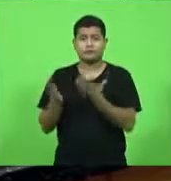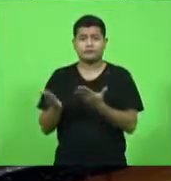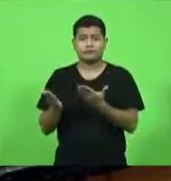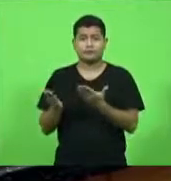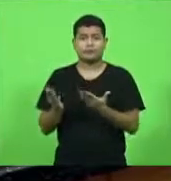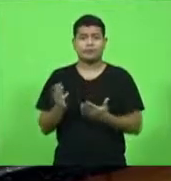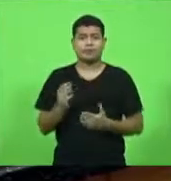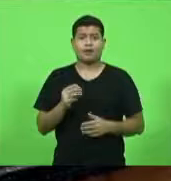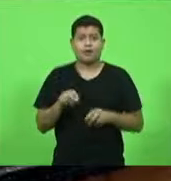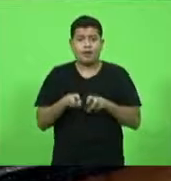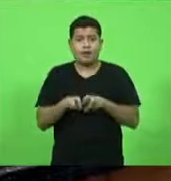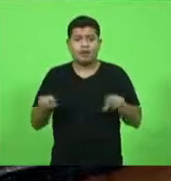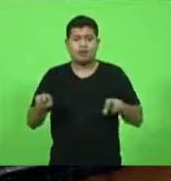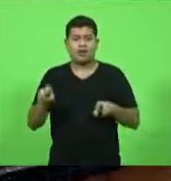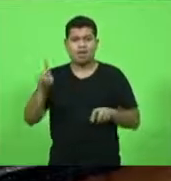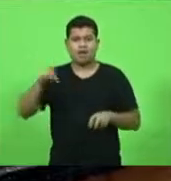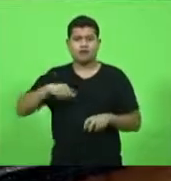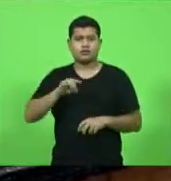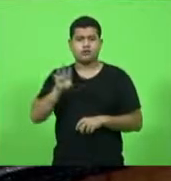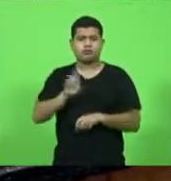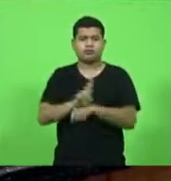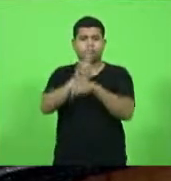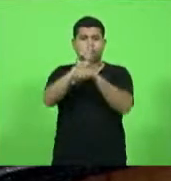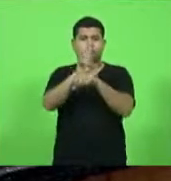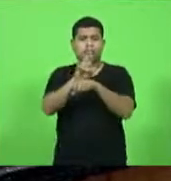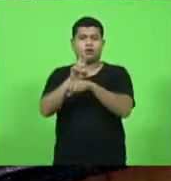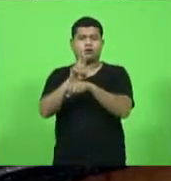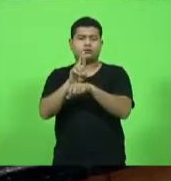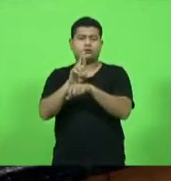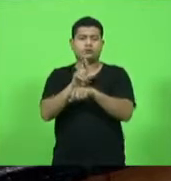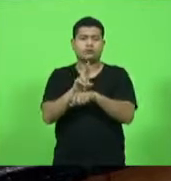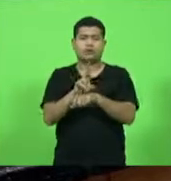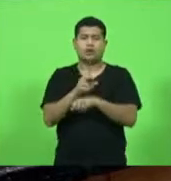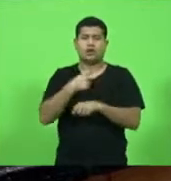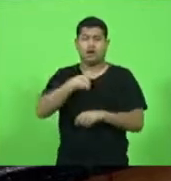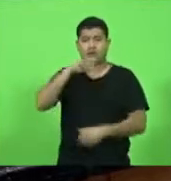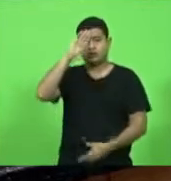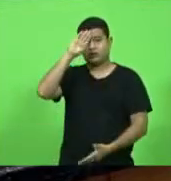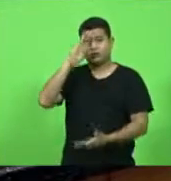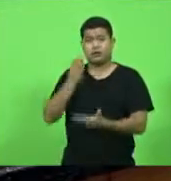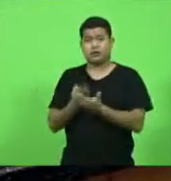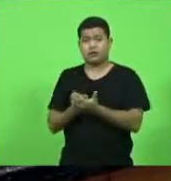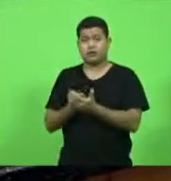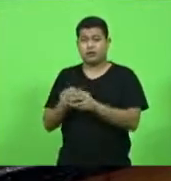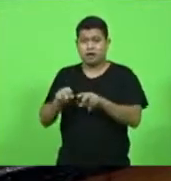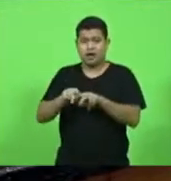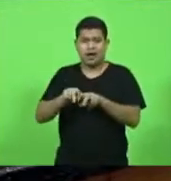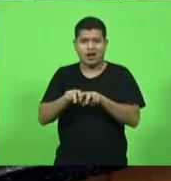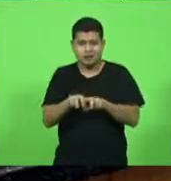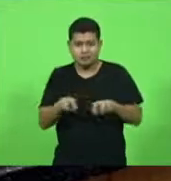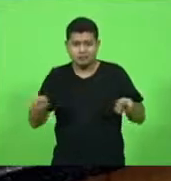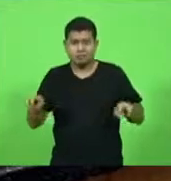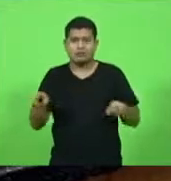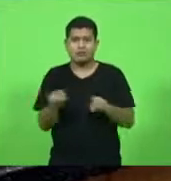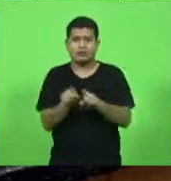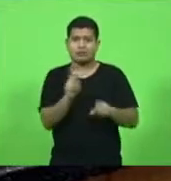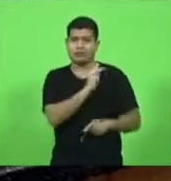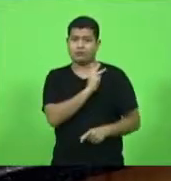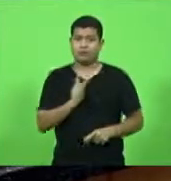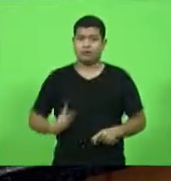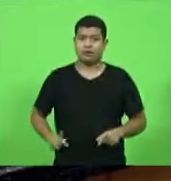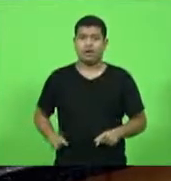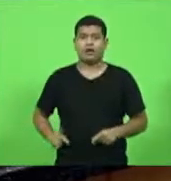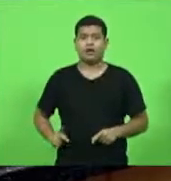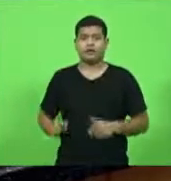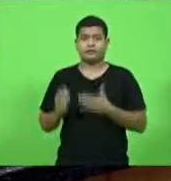dos deputados. Muito pelo contrário. Eu acredito que a presidência e a mesa, ela seja um veículo pelo qual